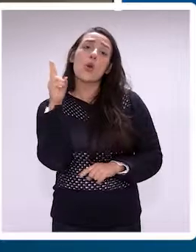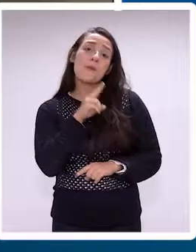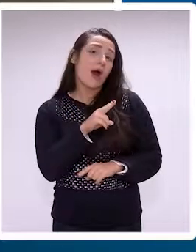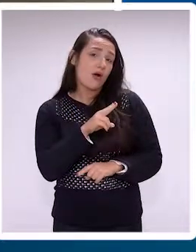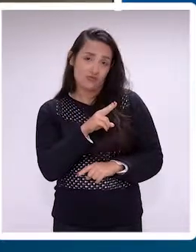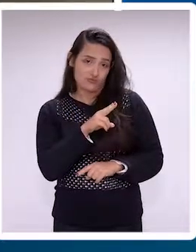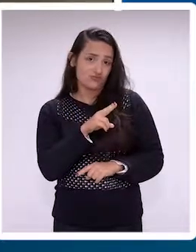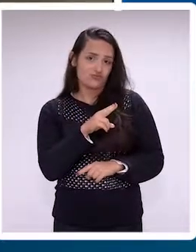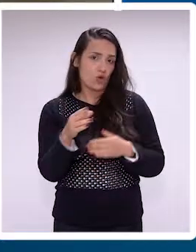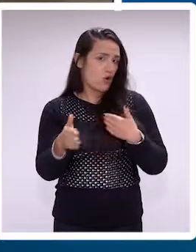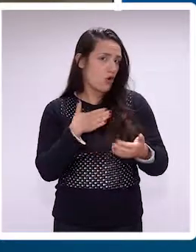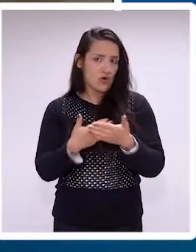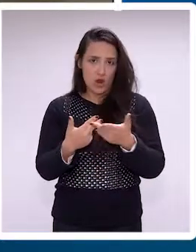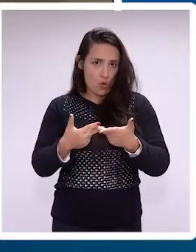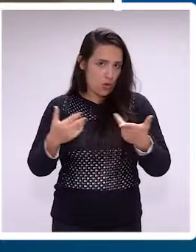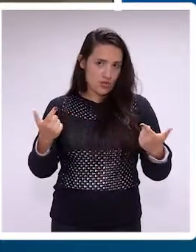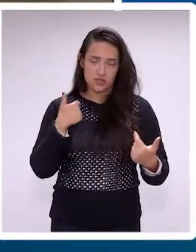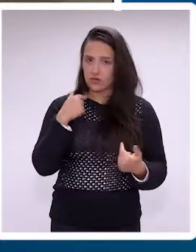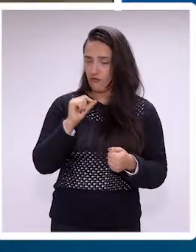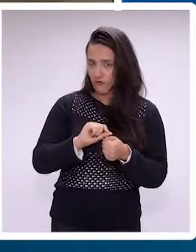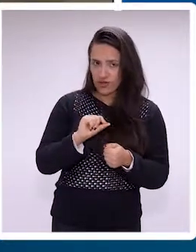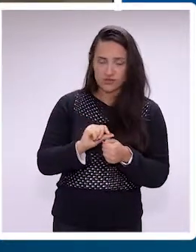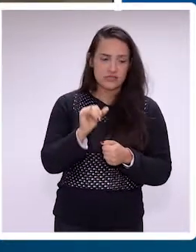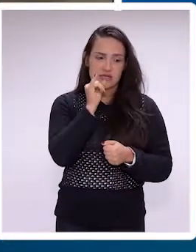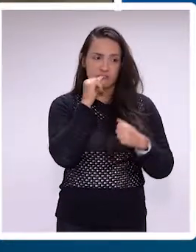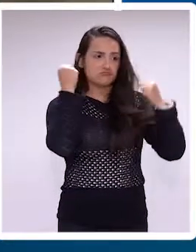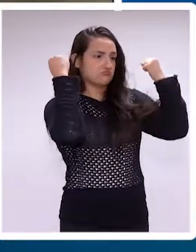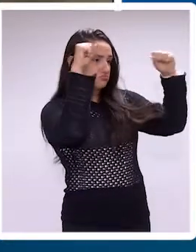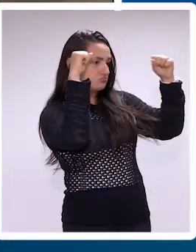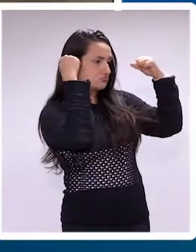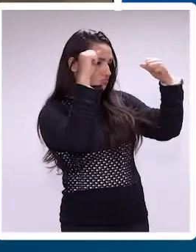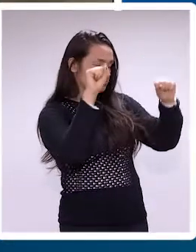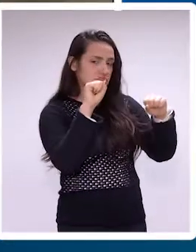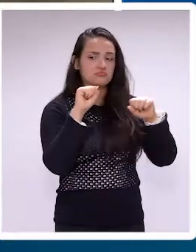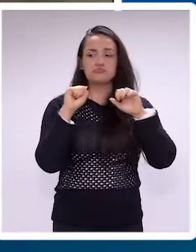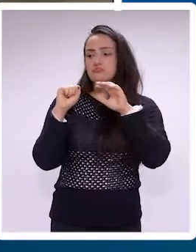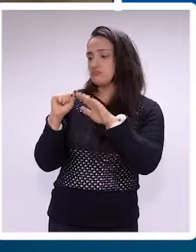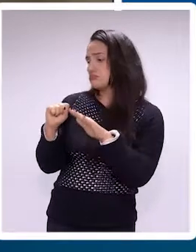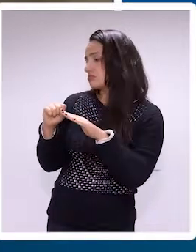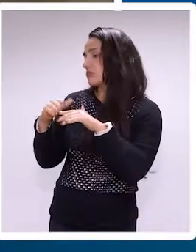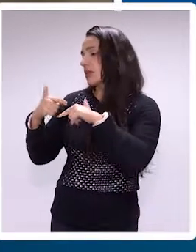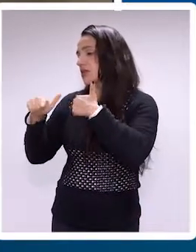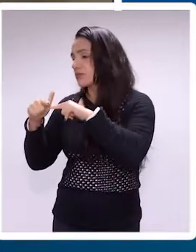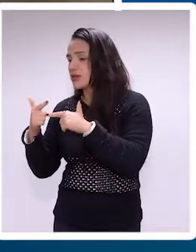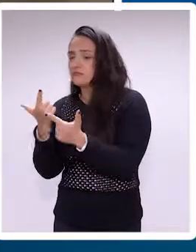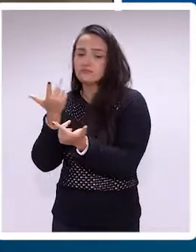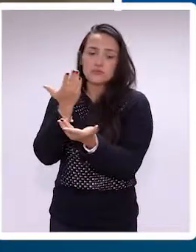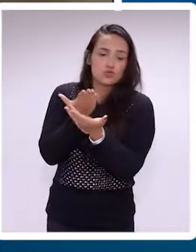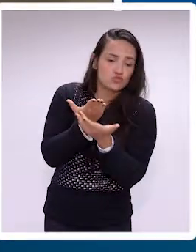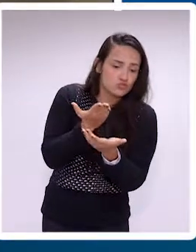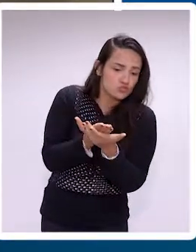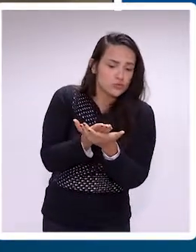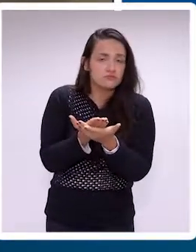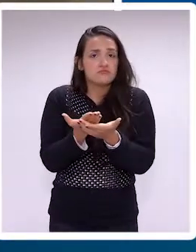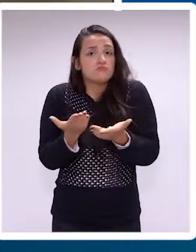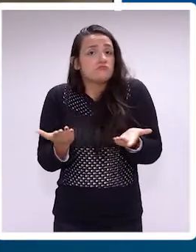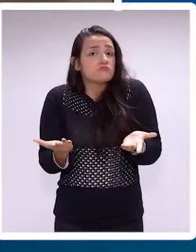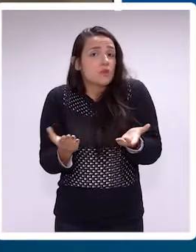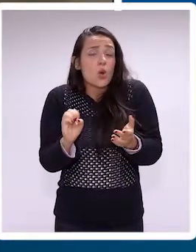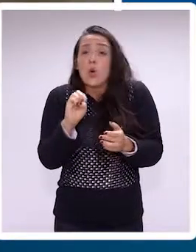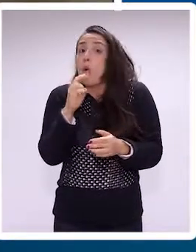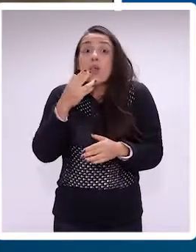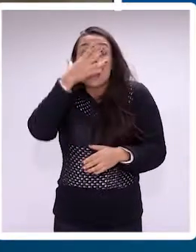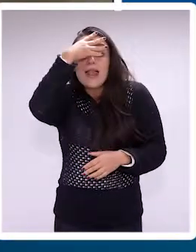no exercício das atividades, sejam elas quais forem, atividades físicas, atividades